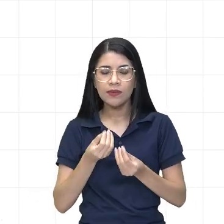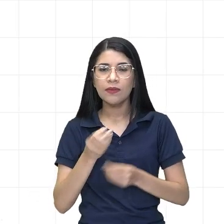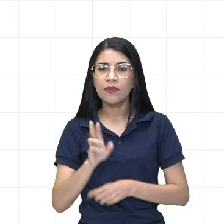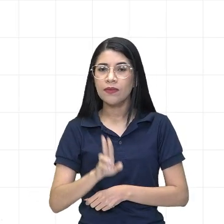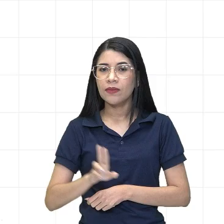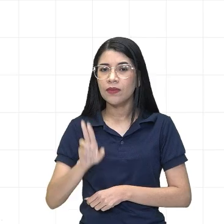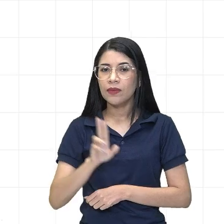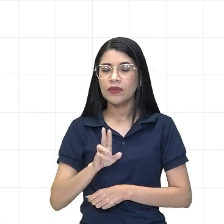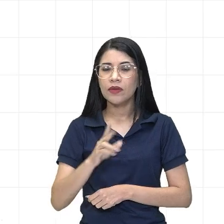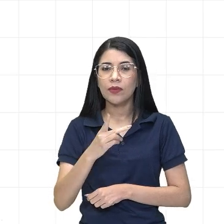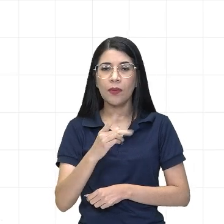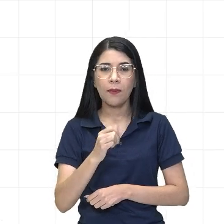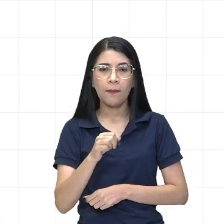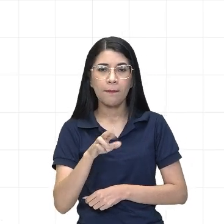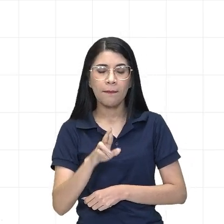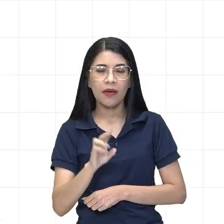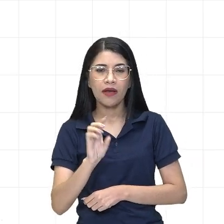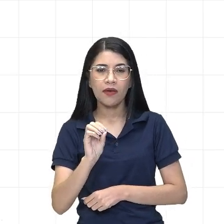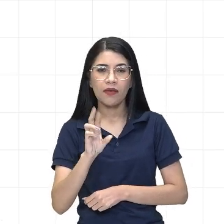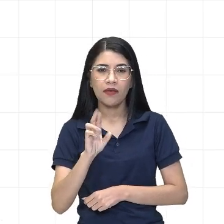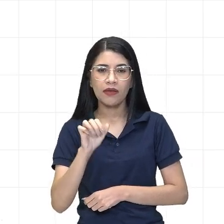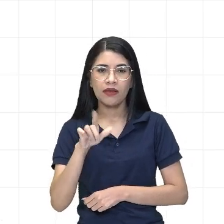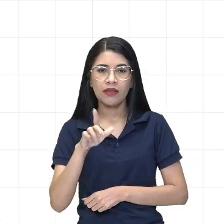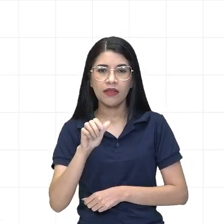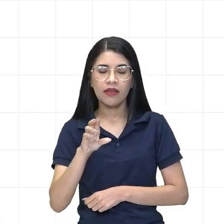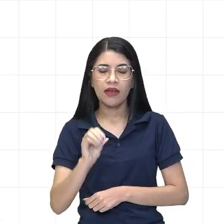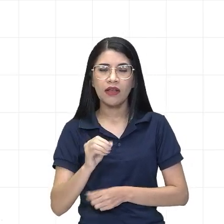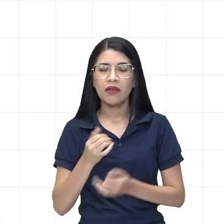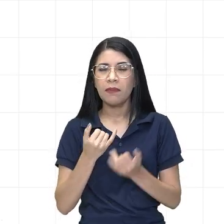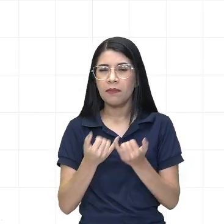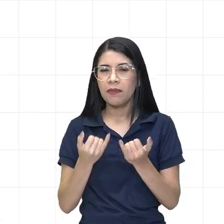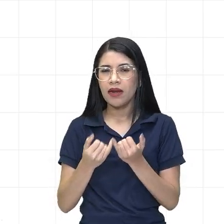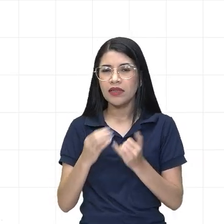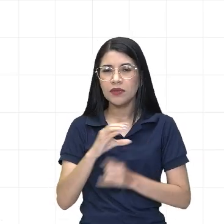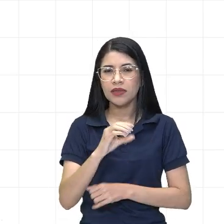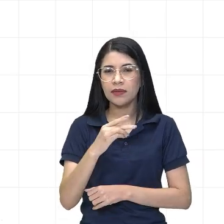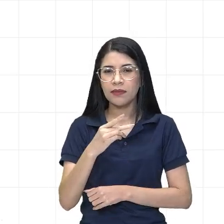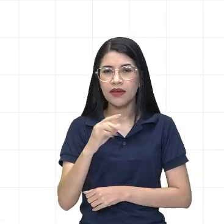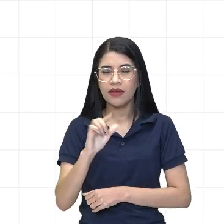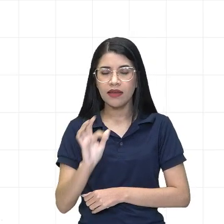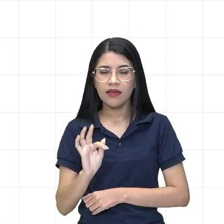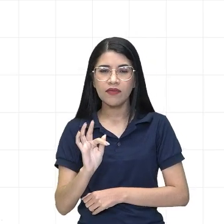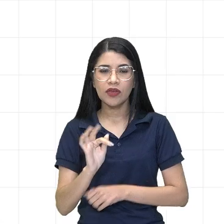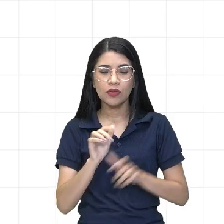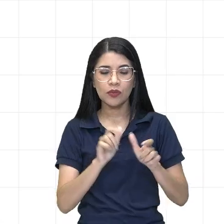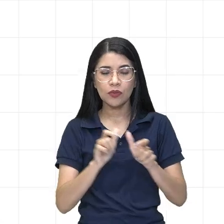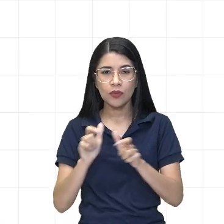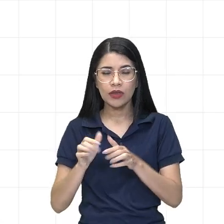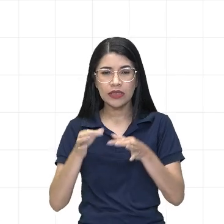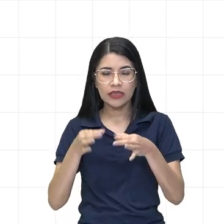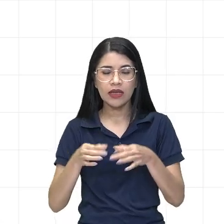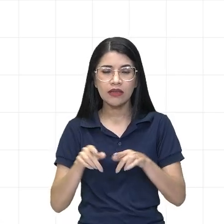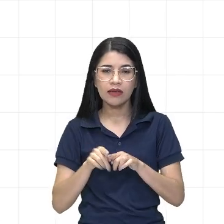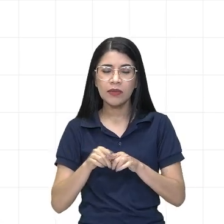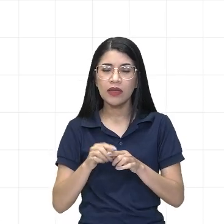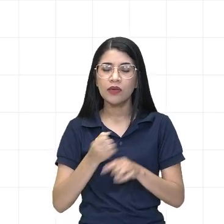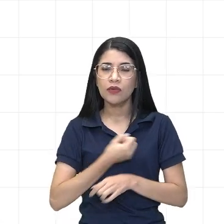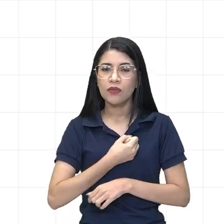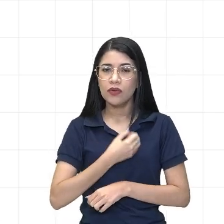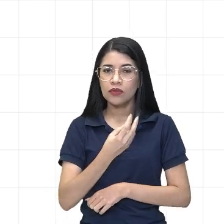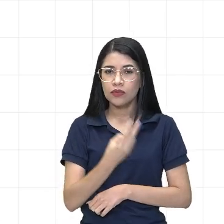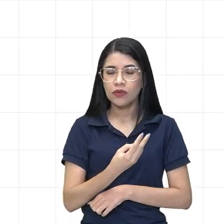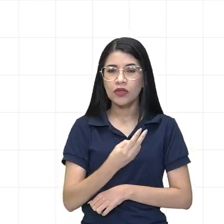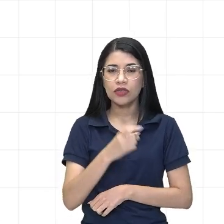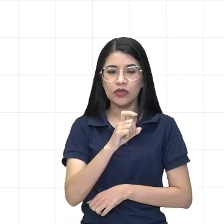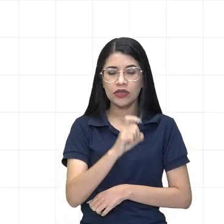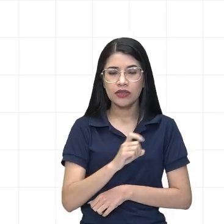par ordenado. É como um CPF para cada ponto, sempre com dois números entre parênteses, x